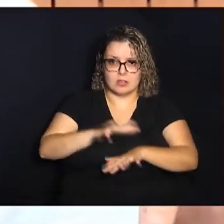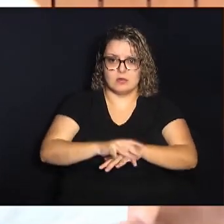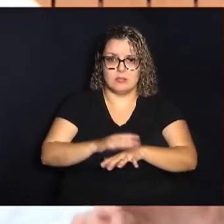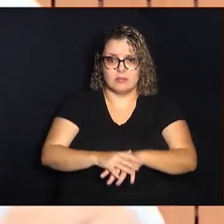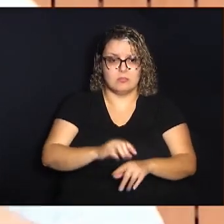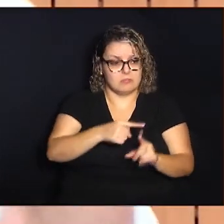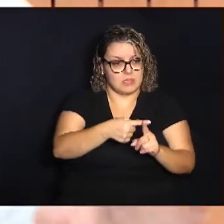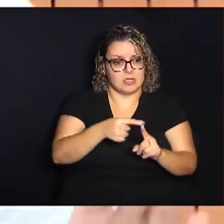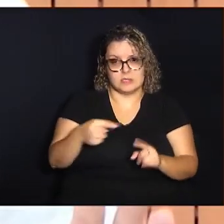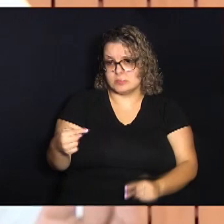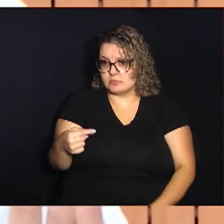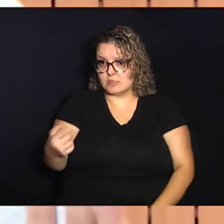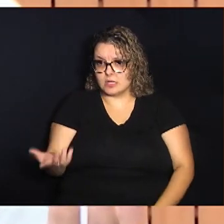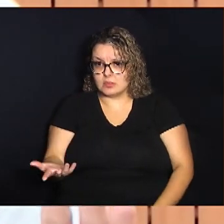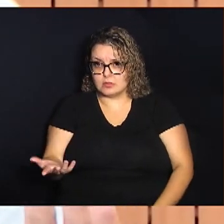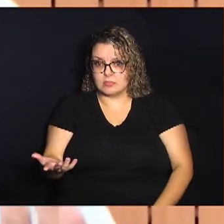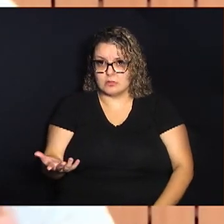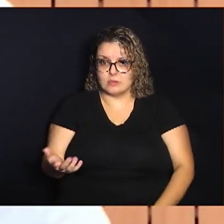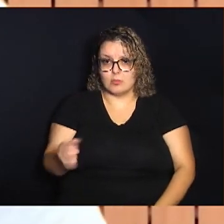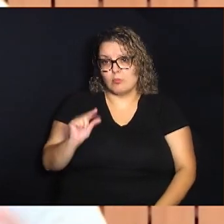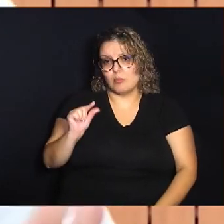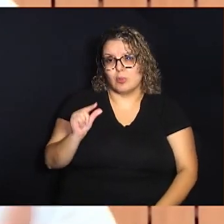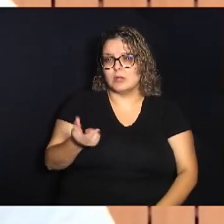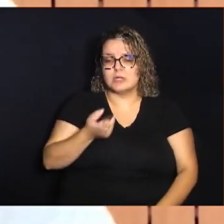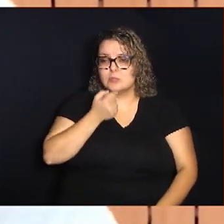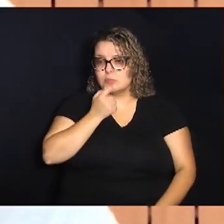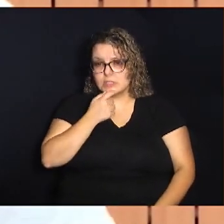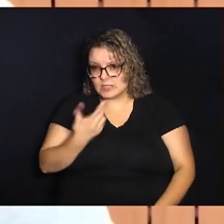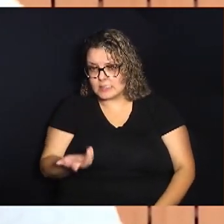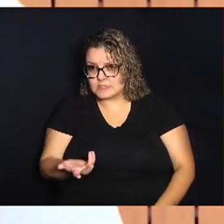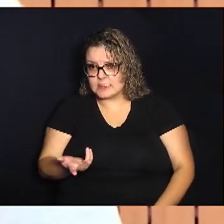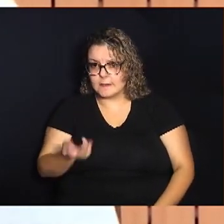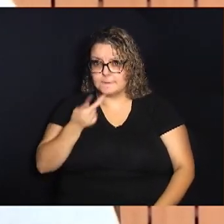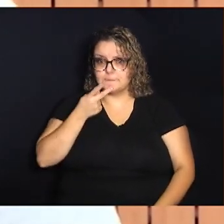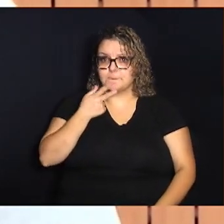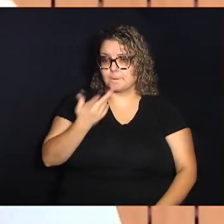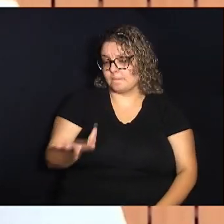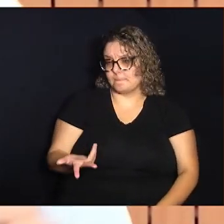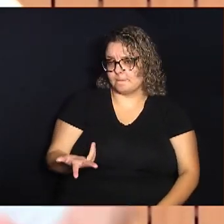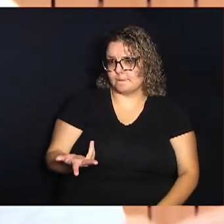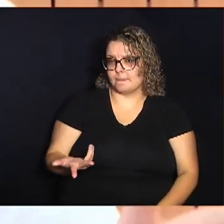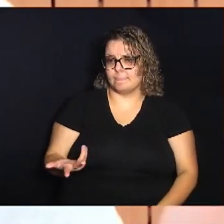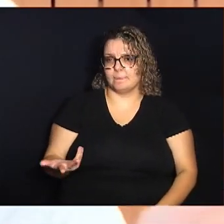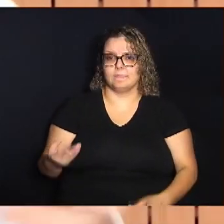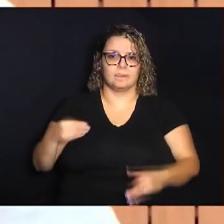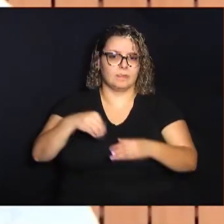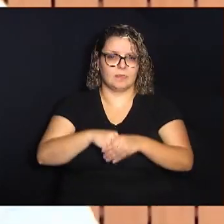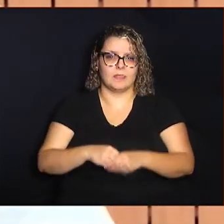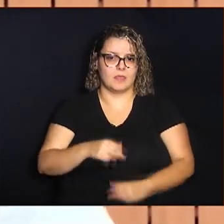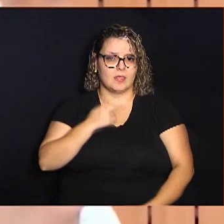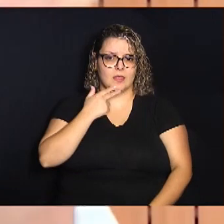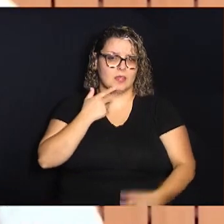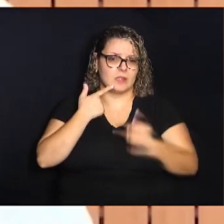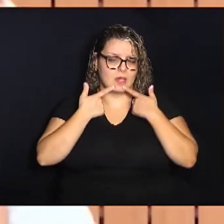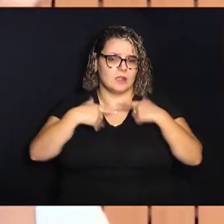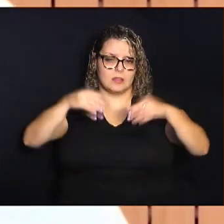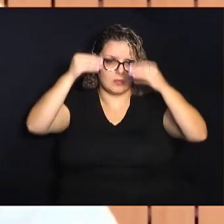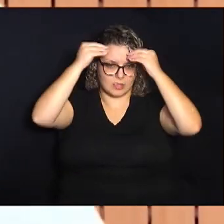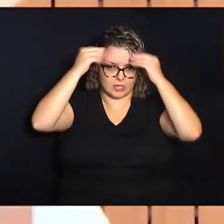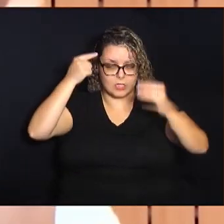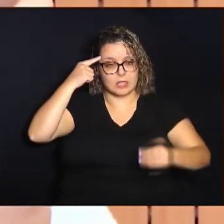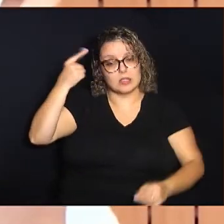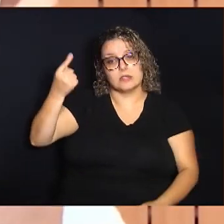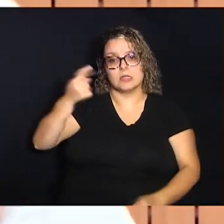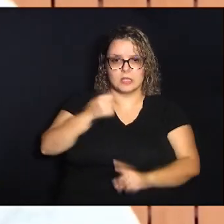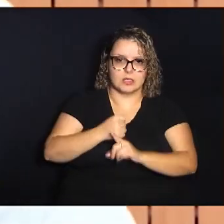menos, pincelar o inglês. E aí fala que você tem que incluir nas linguagens noções de